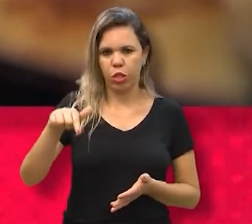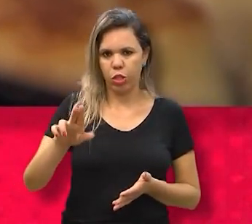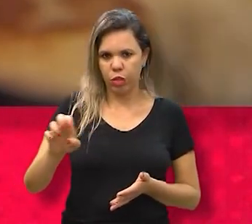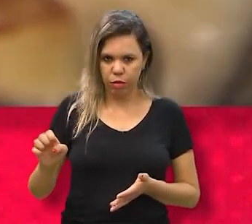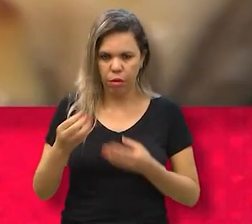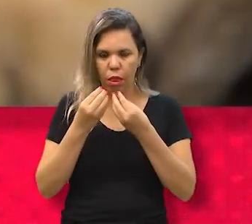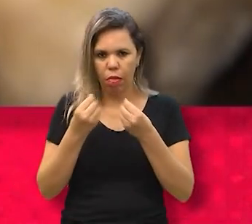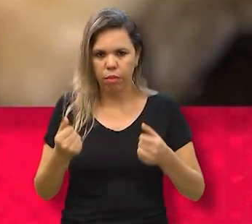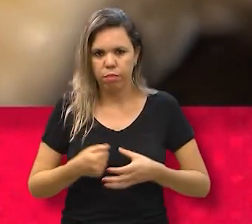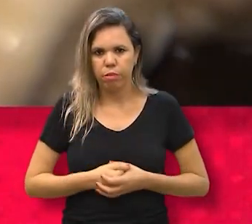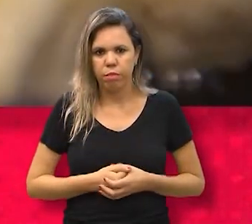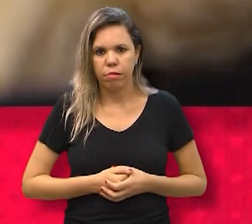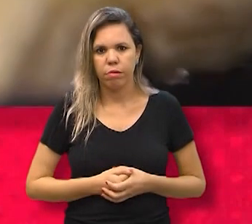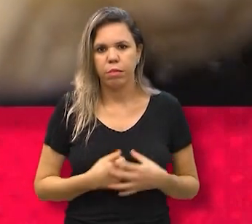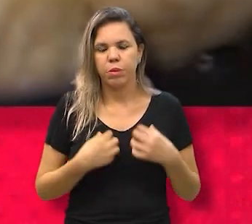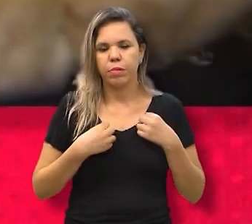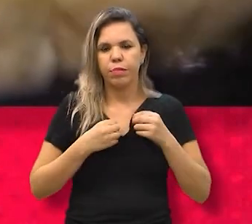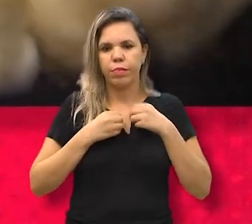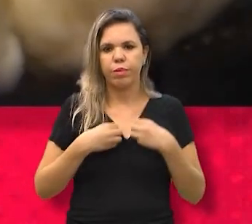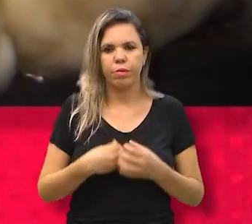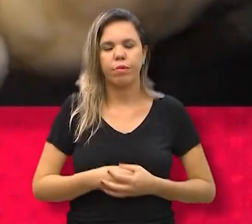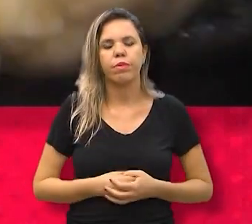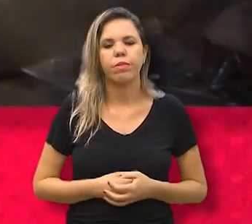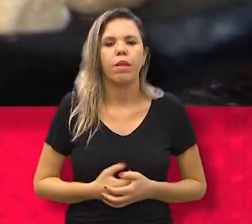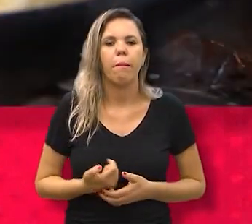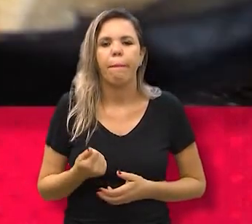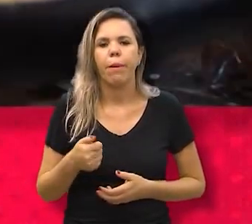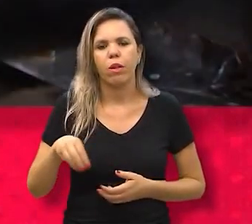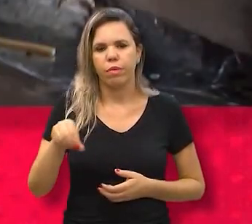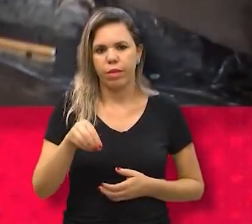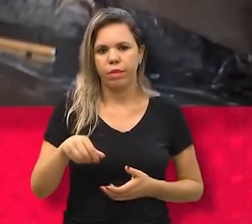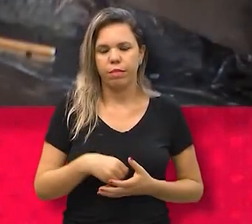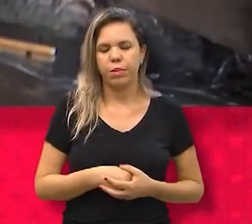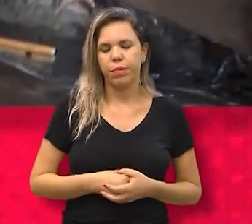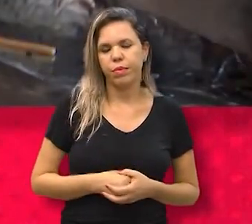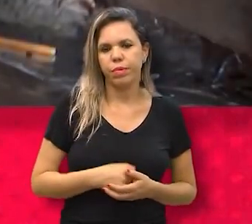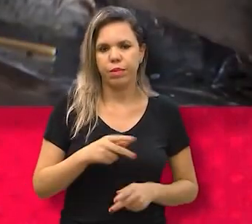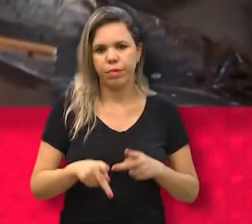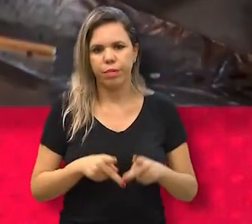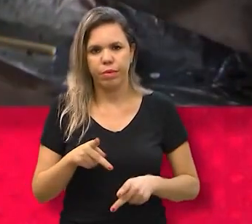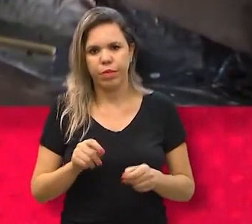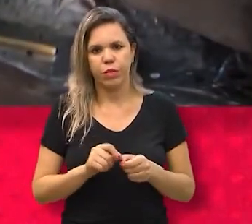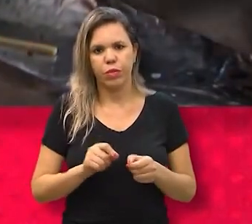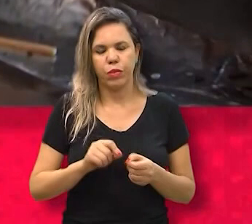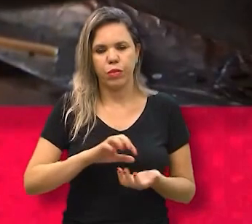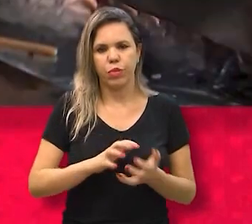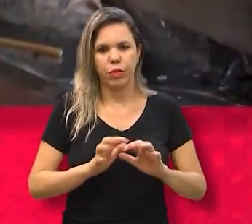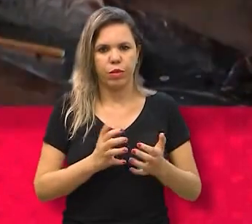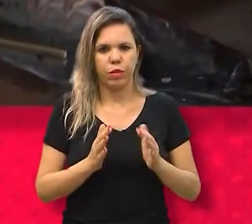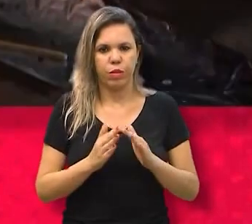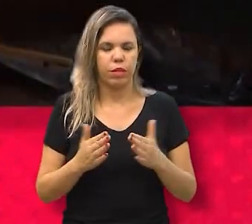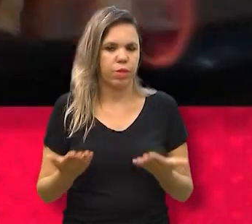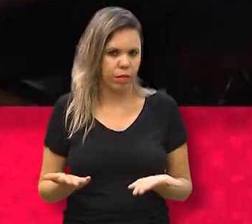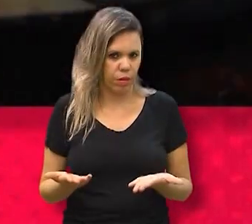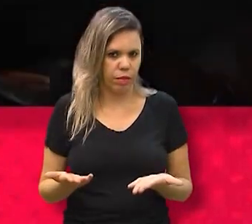na boca e desmancha é batata. É batata ali concentrada. Pouca farinha. Pouca farinha. E aí o pessoal que for fazer a massa